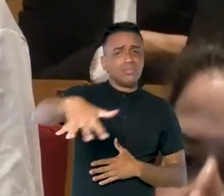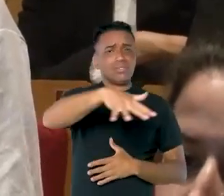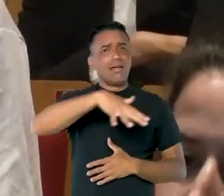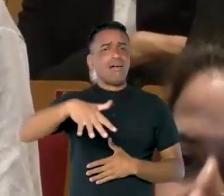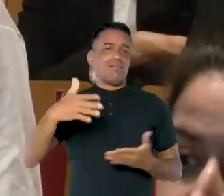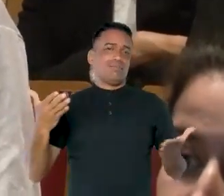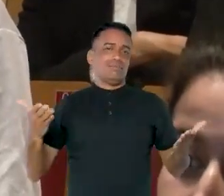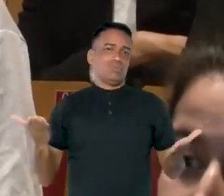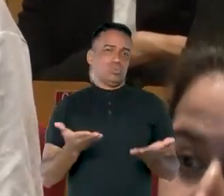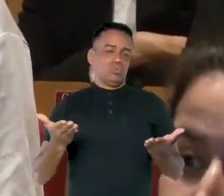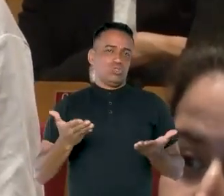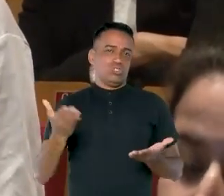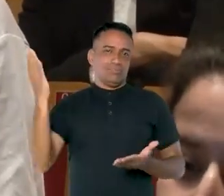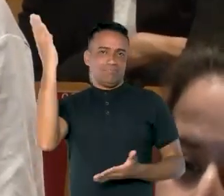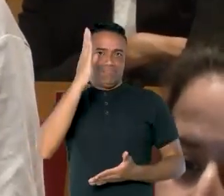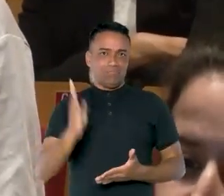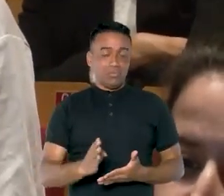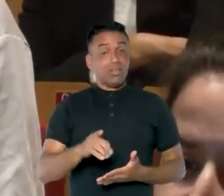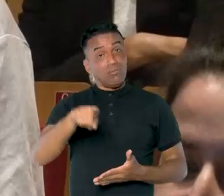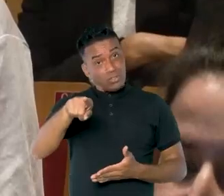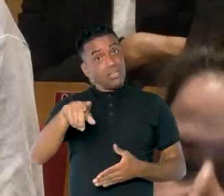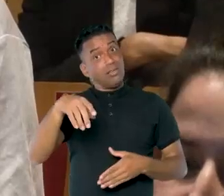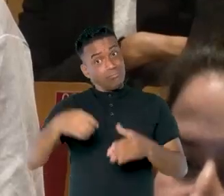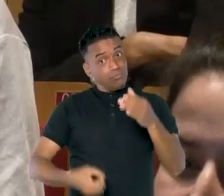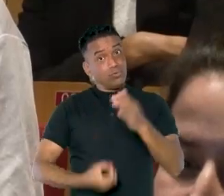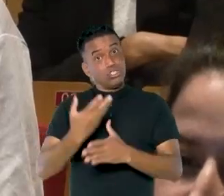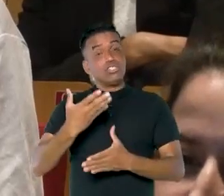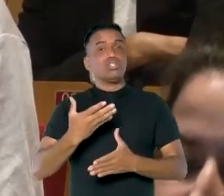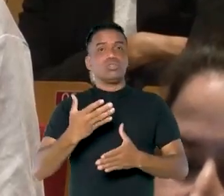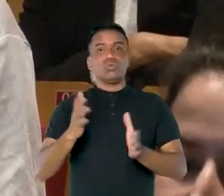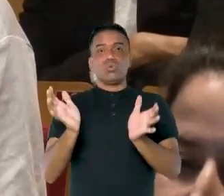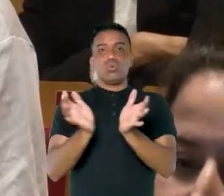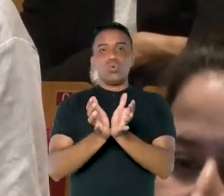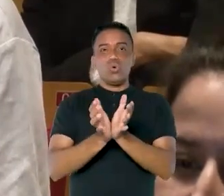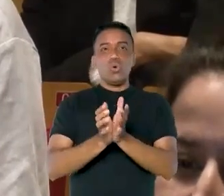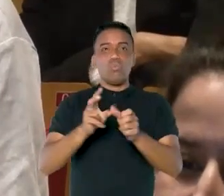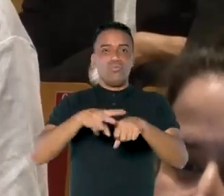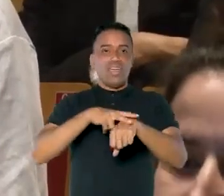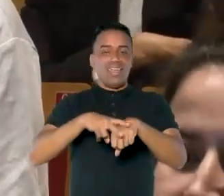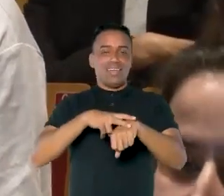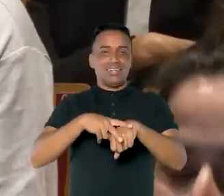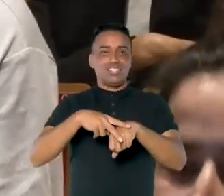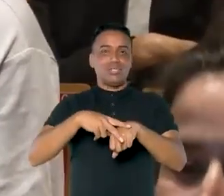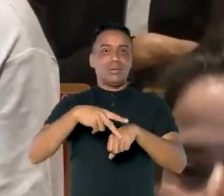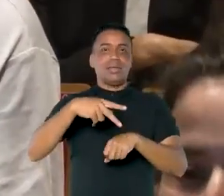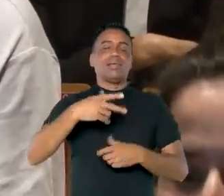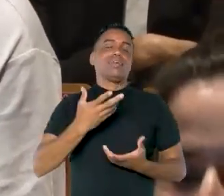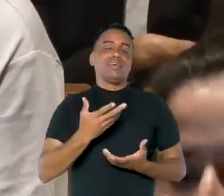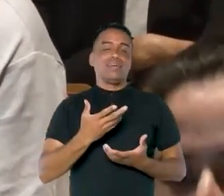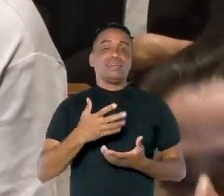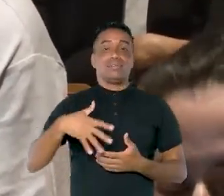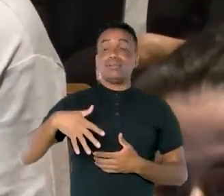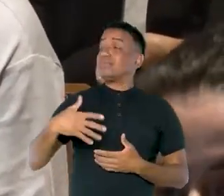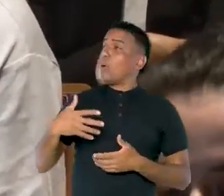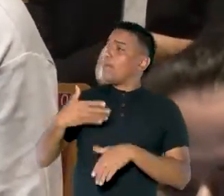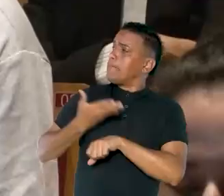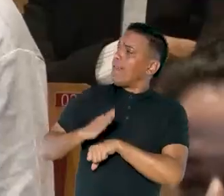em dia. Ainda mais você que foi fundador do Partido Verde, né? Campo político? Na prática.